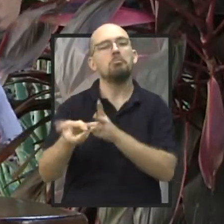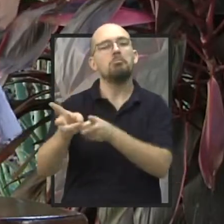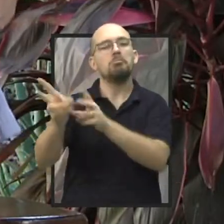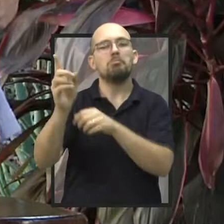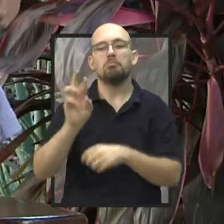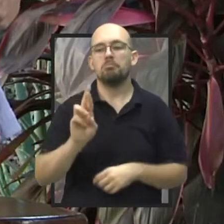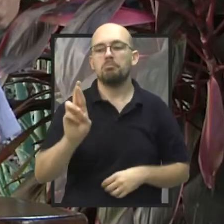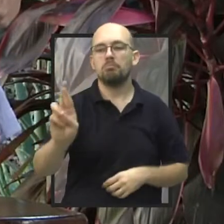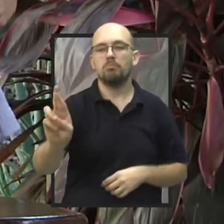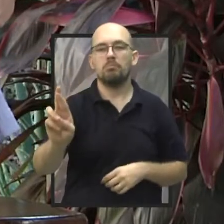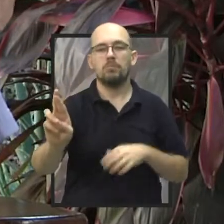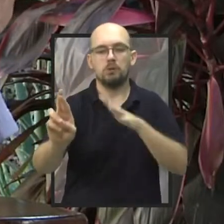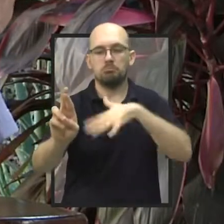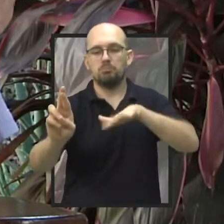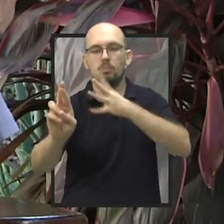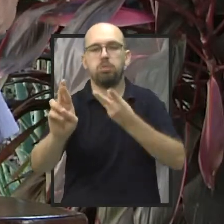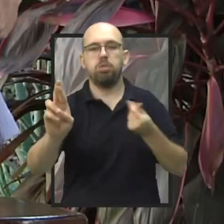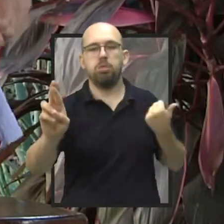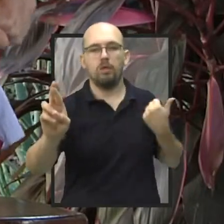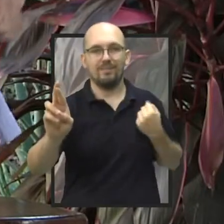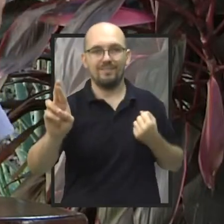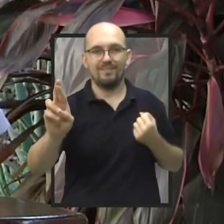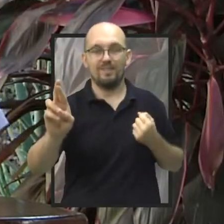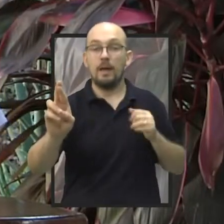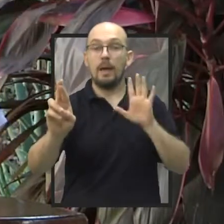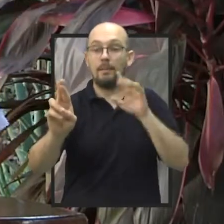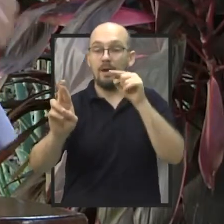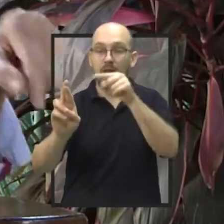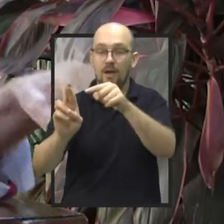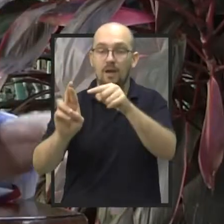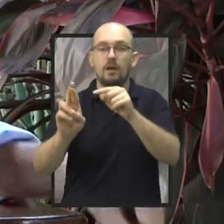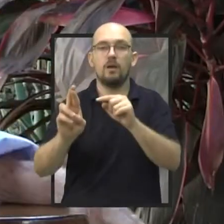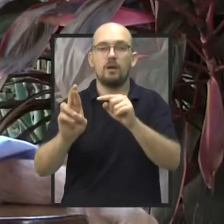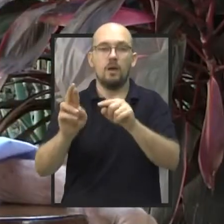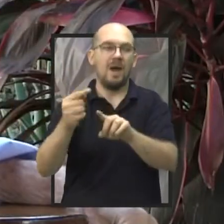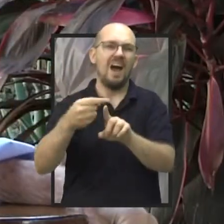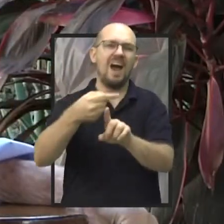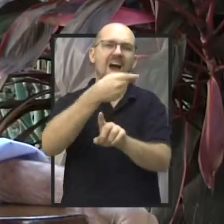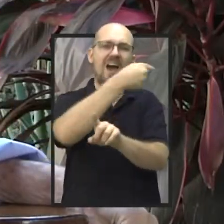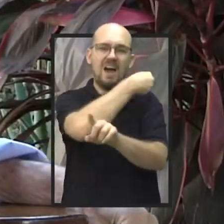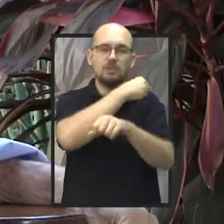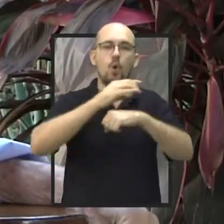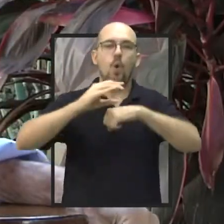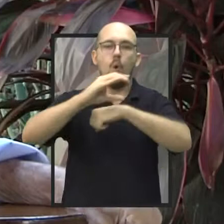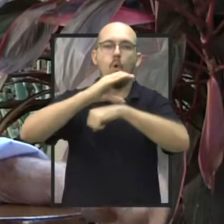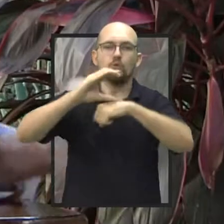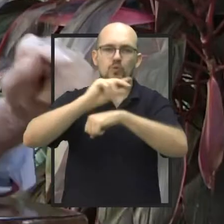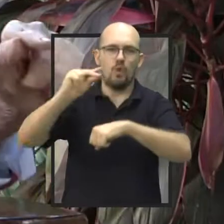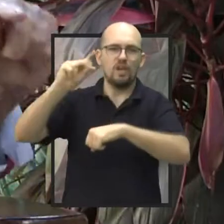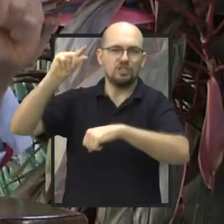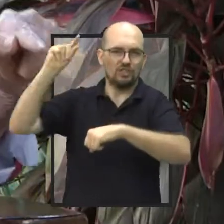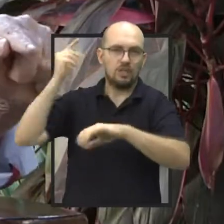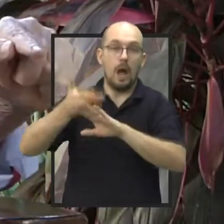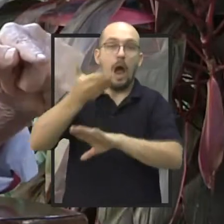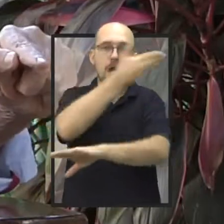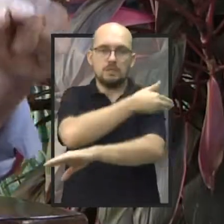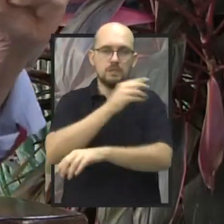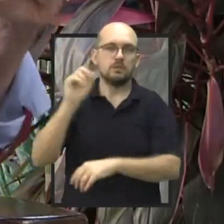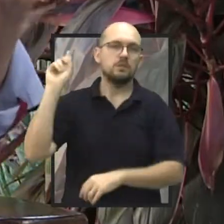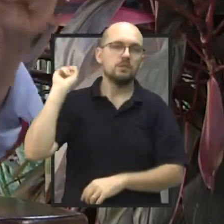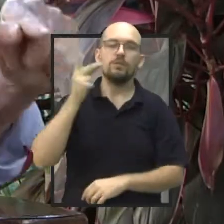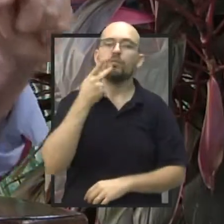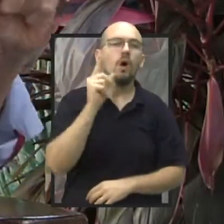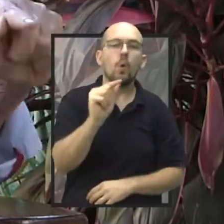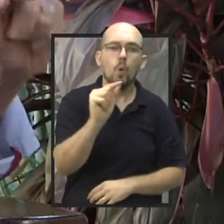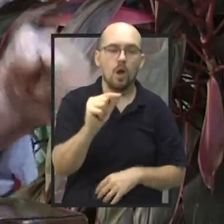as constituições anteriores falavam. Todas as constituições anteriores do Brasil diziam sempre: